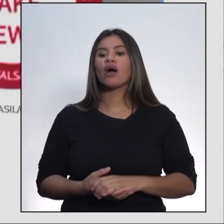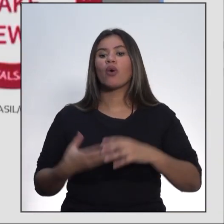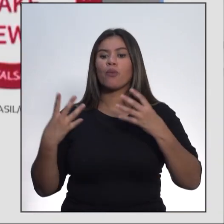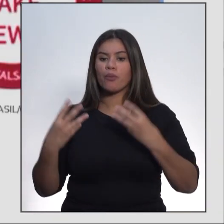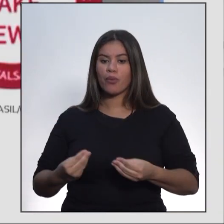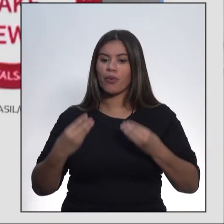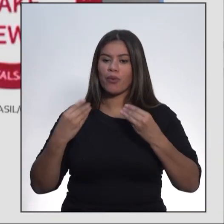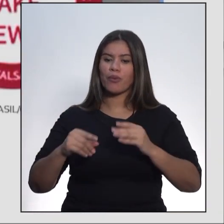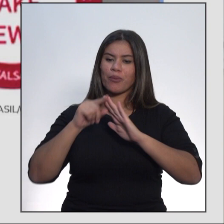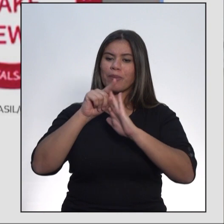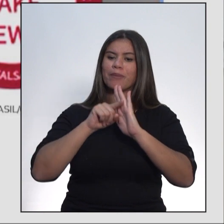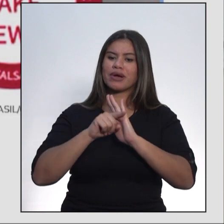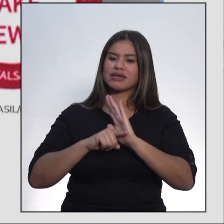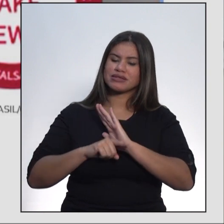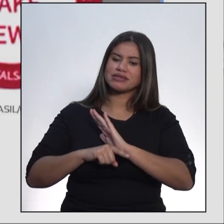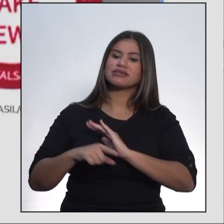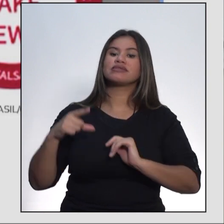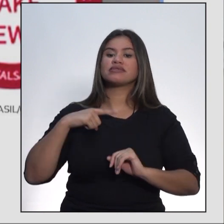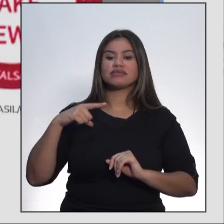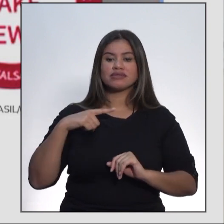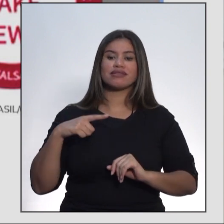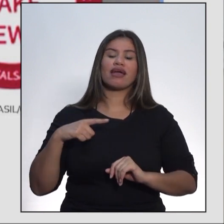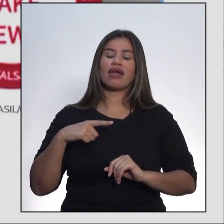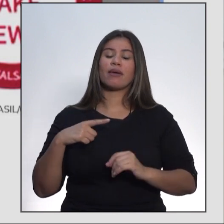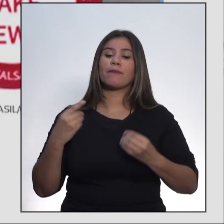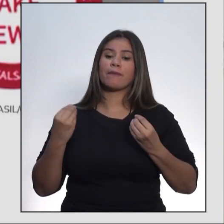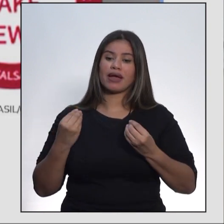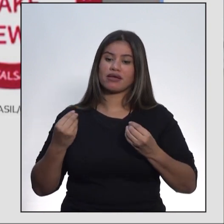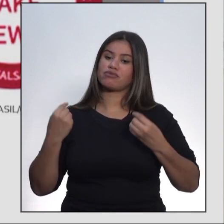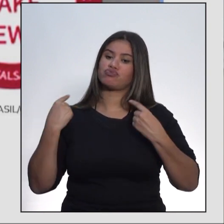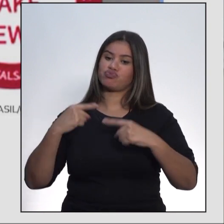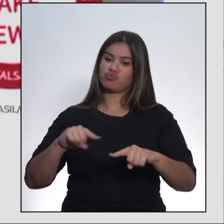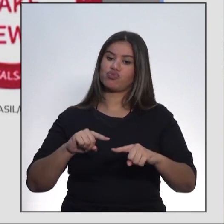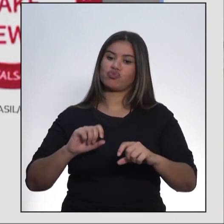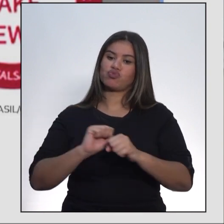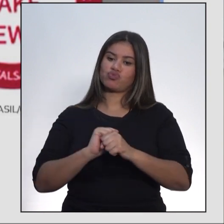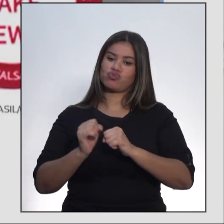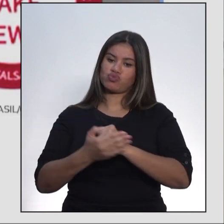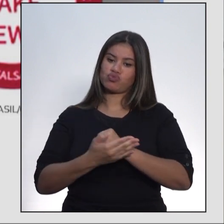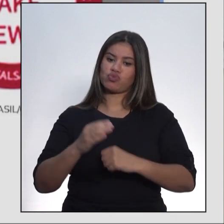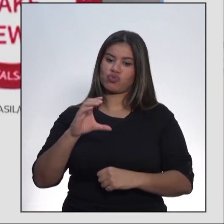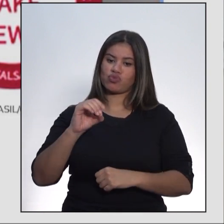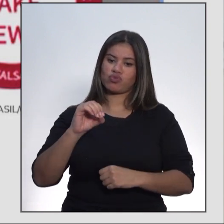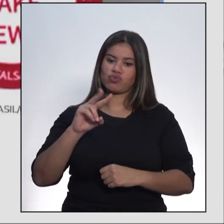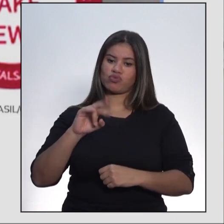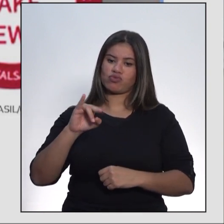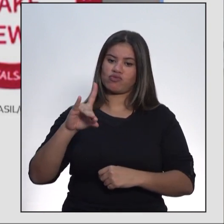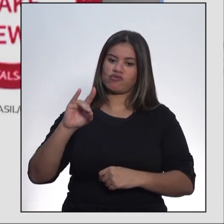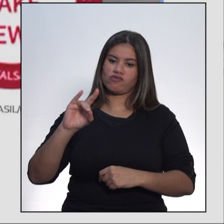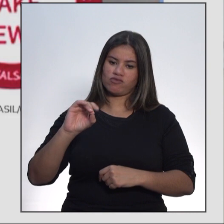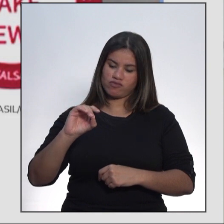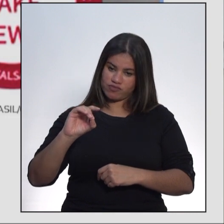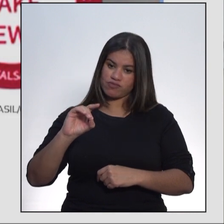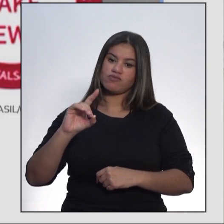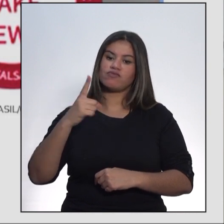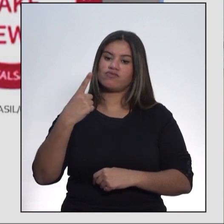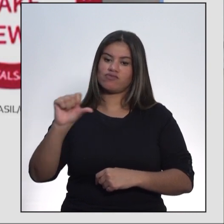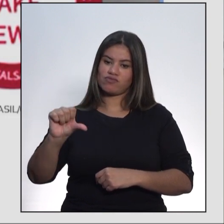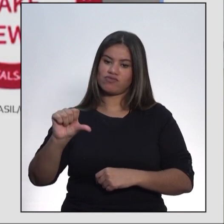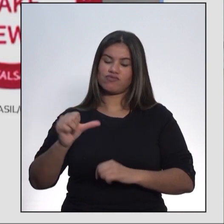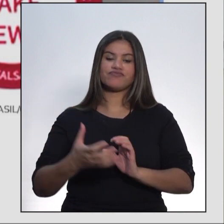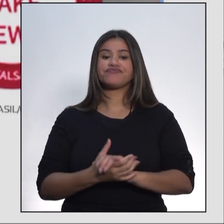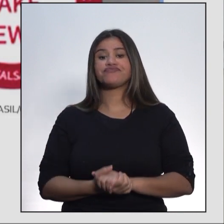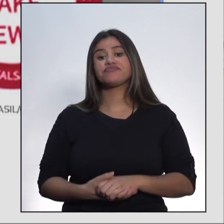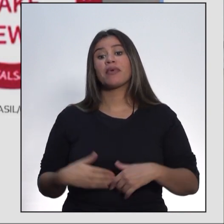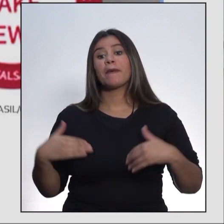sendo desenvolvidas para o combate ao coronavírus, Covid-19. Entretanto, até o